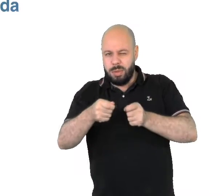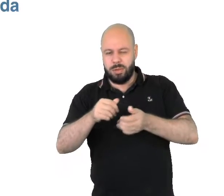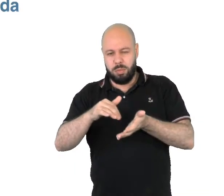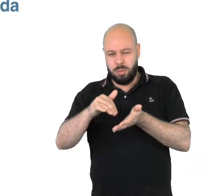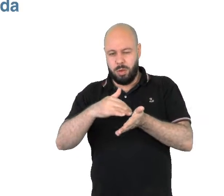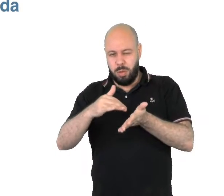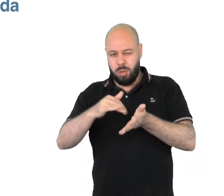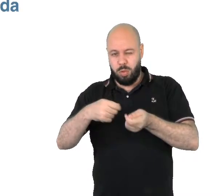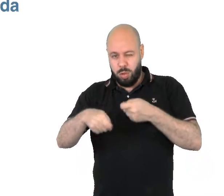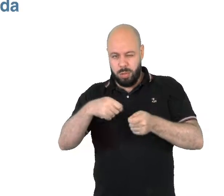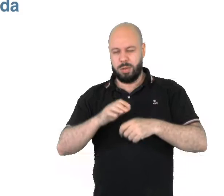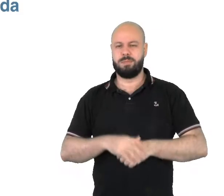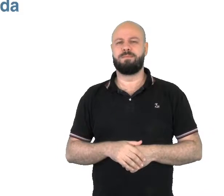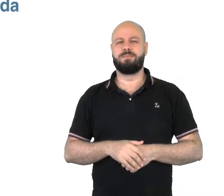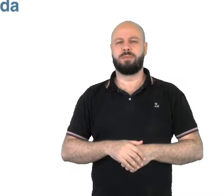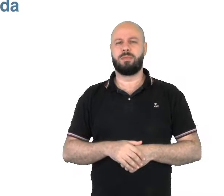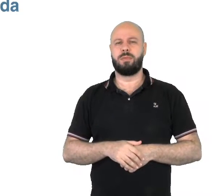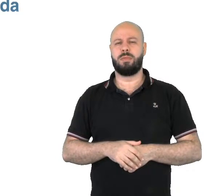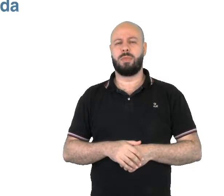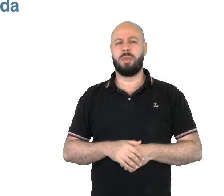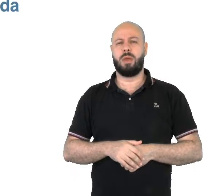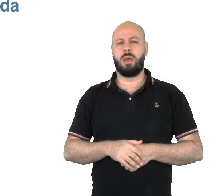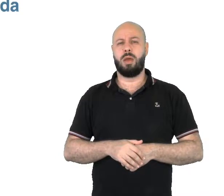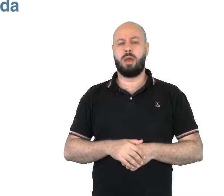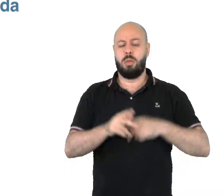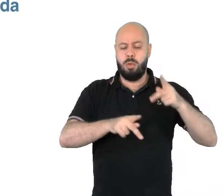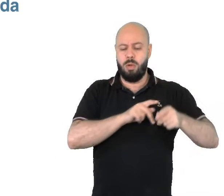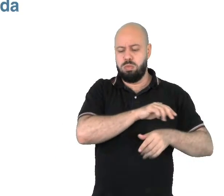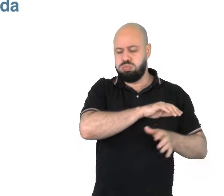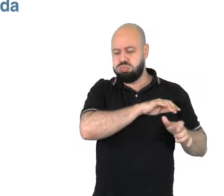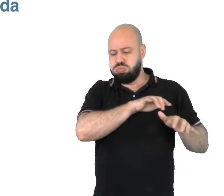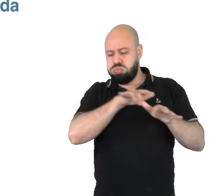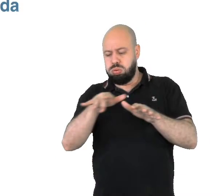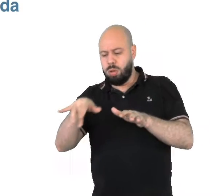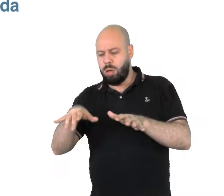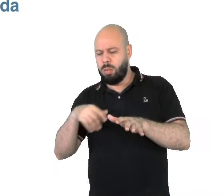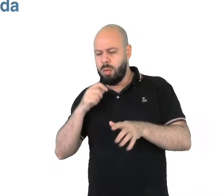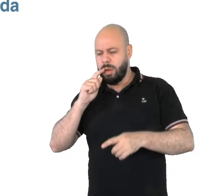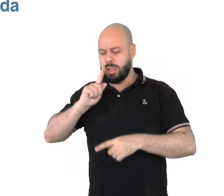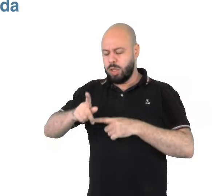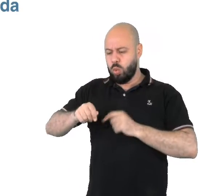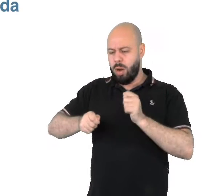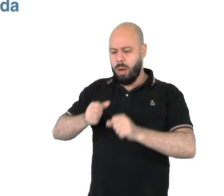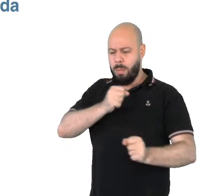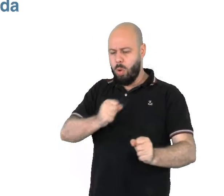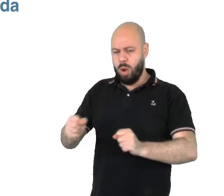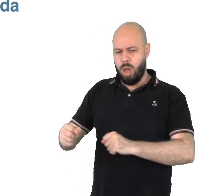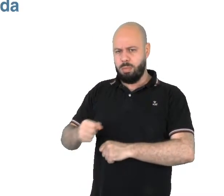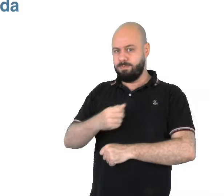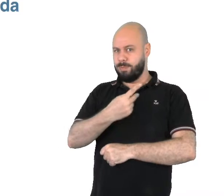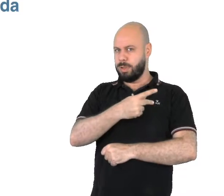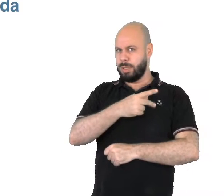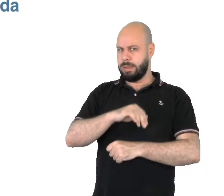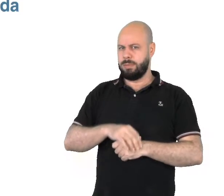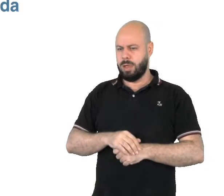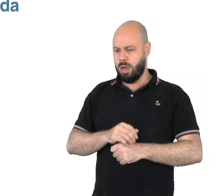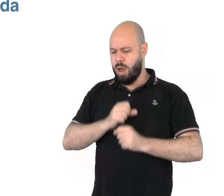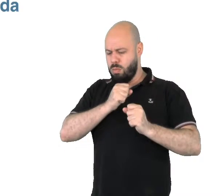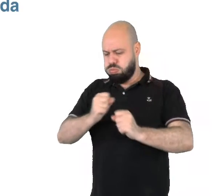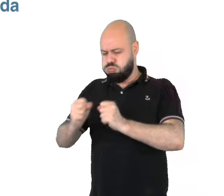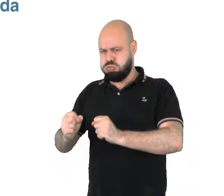acontece? Eles vão para essas regiões, tá bom? Para afirmar o seu poder,